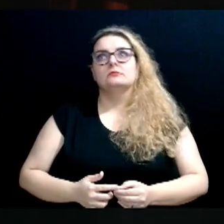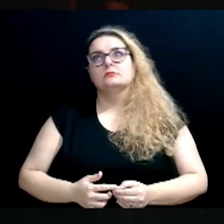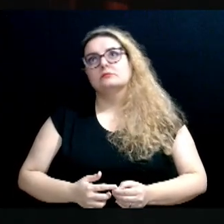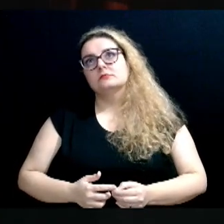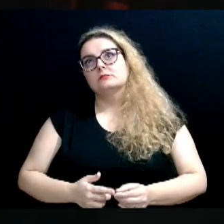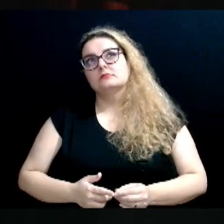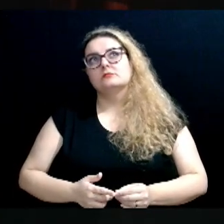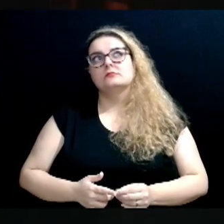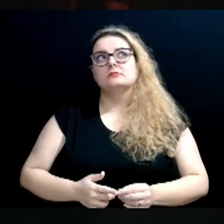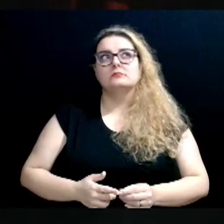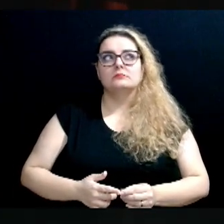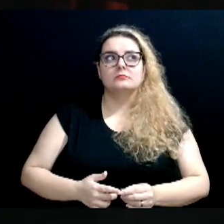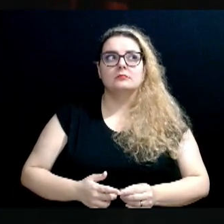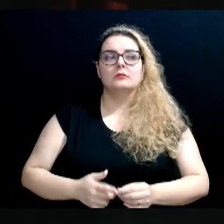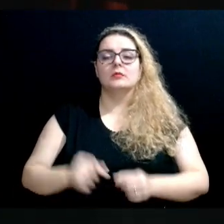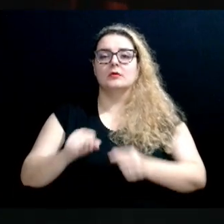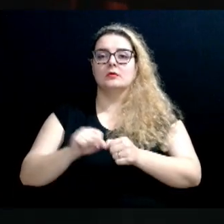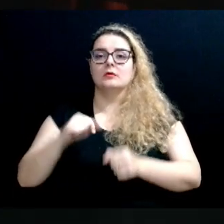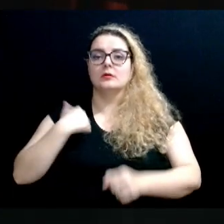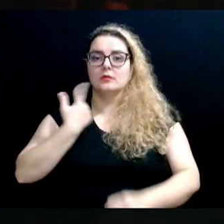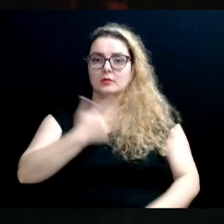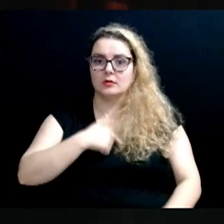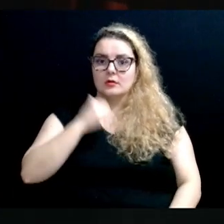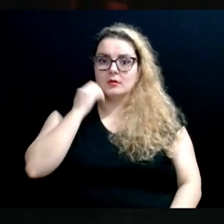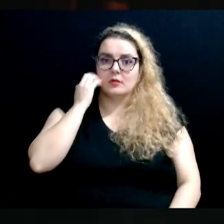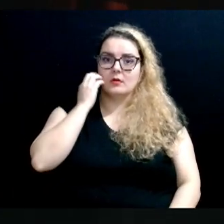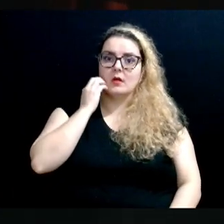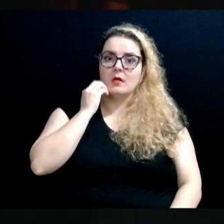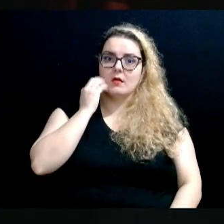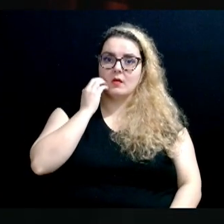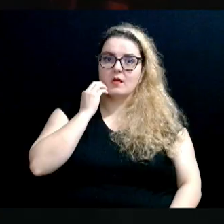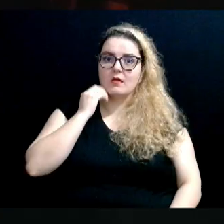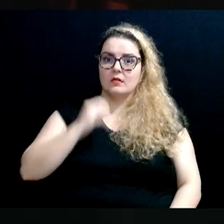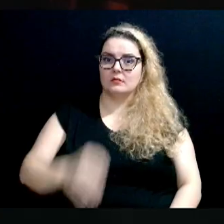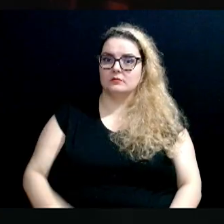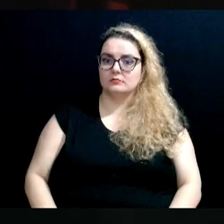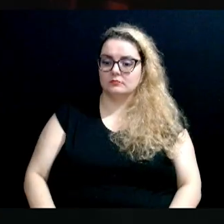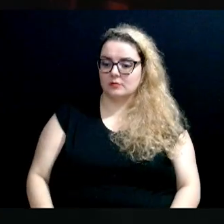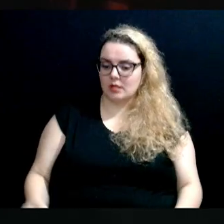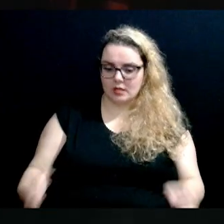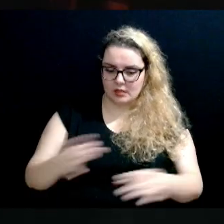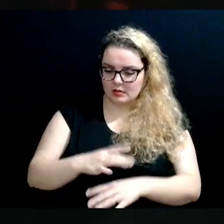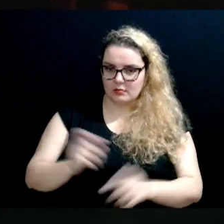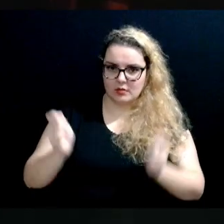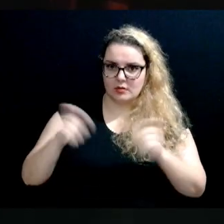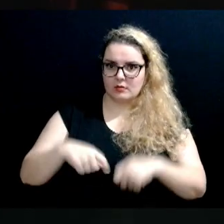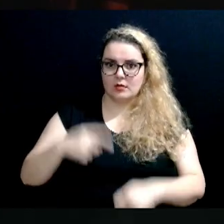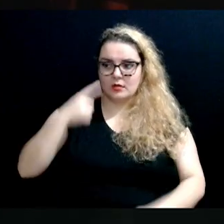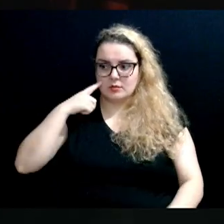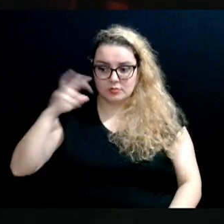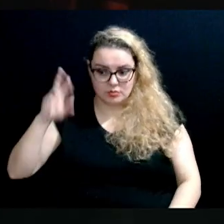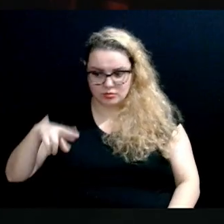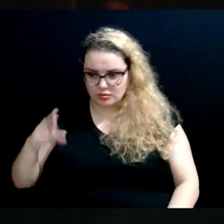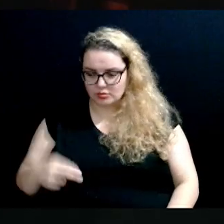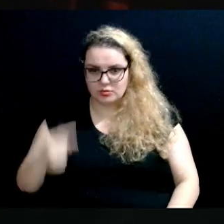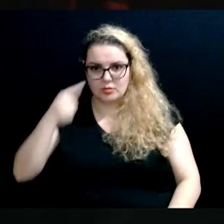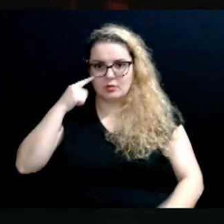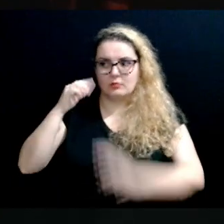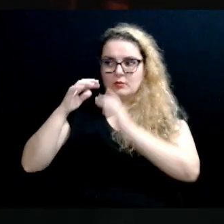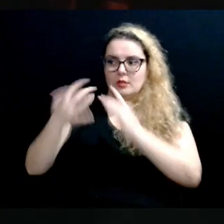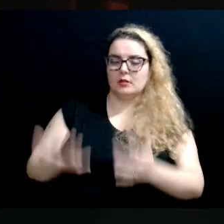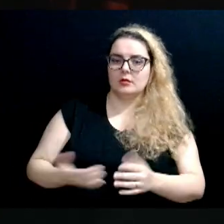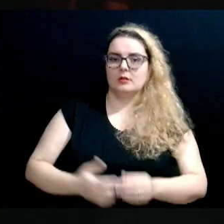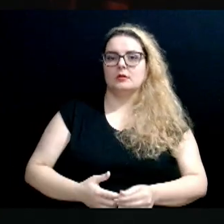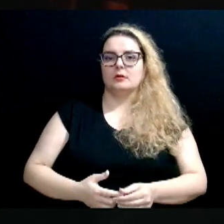fazendo com que nós eliminamos a nossa capacidade de raciocinar, de pensar, e a gente vai acreditando e